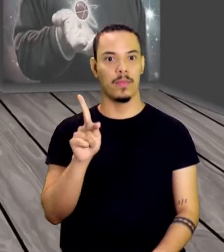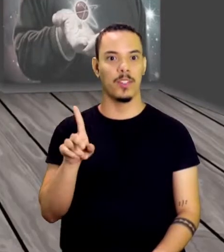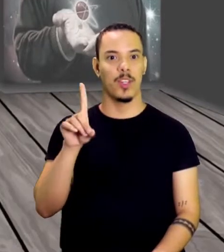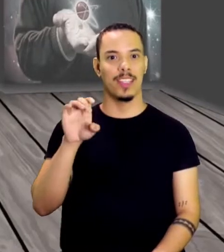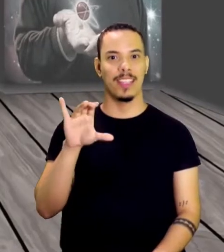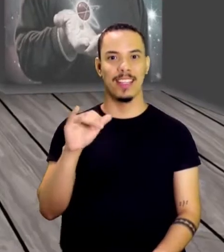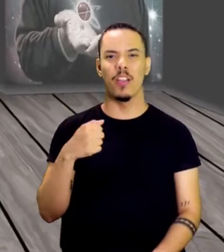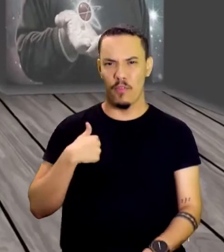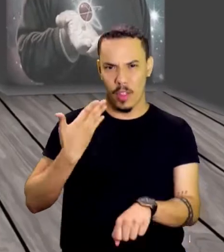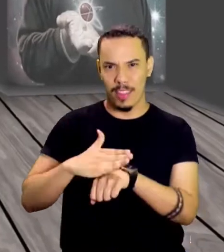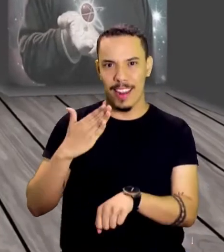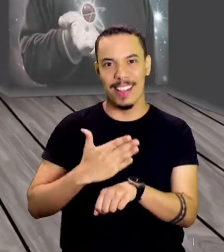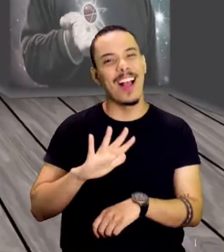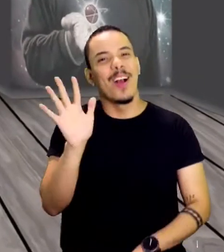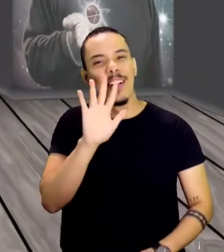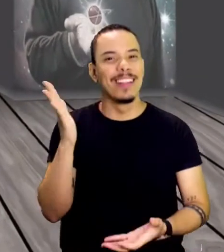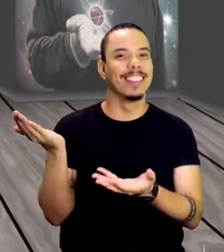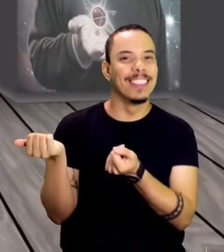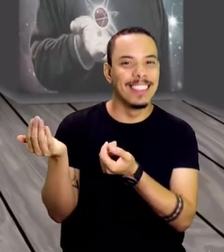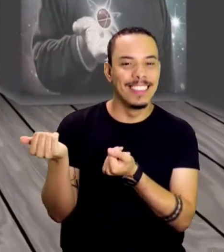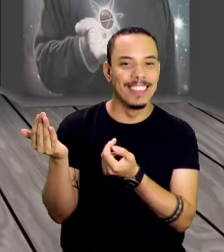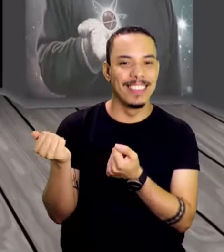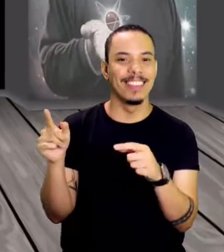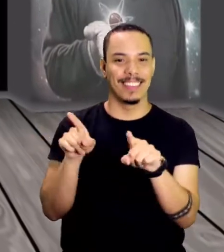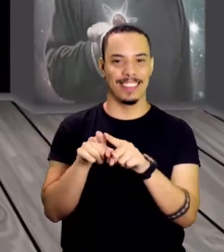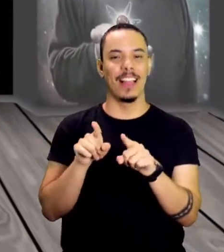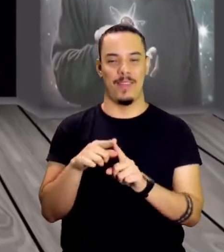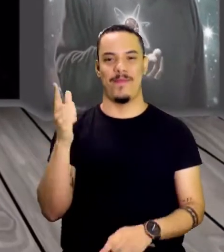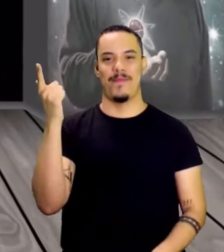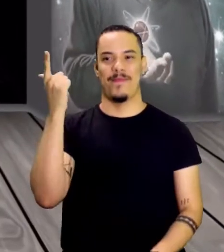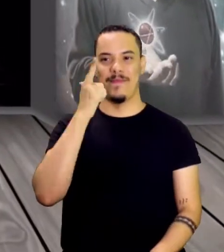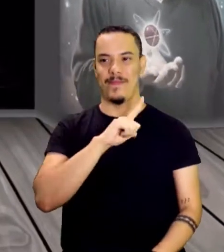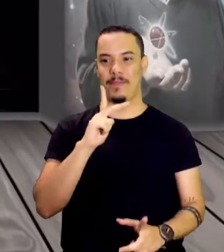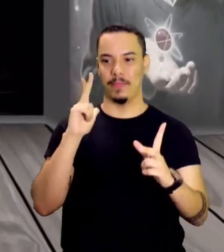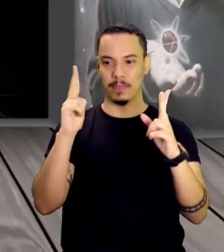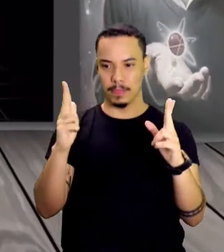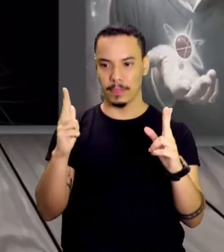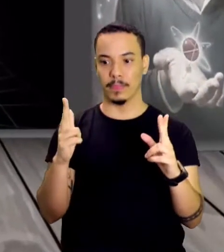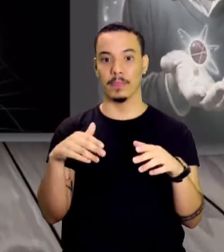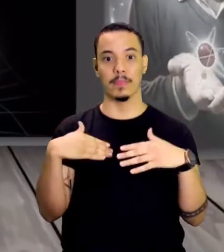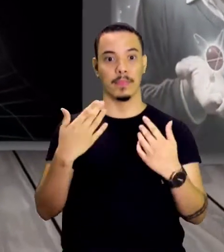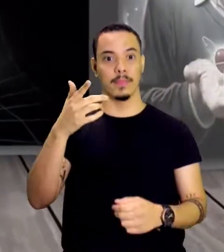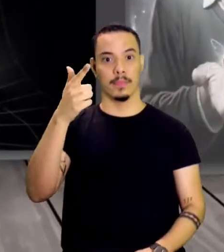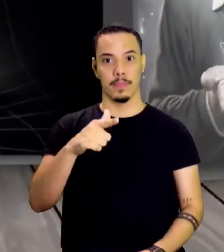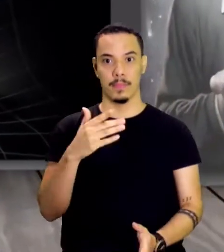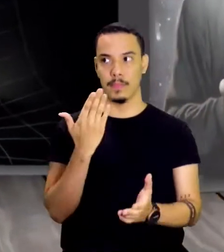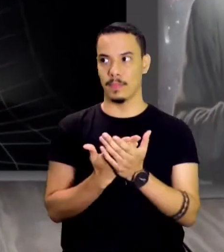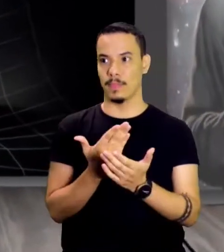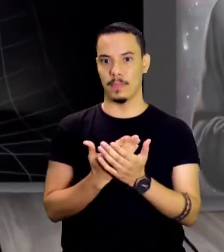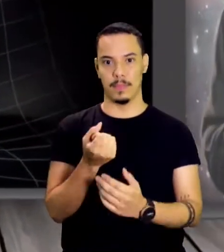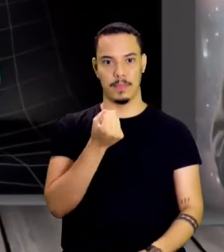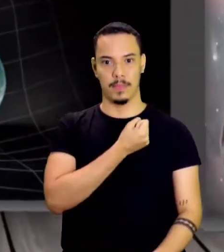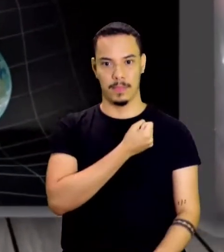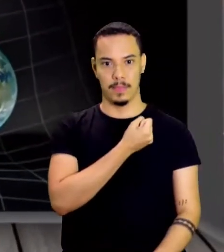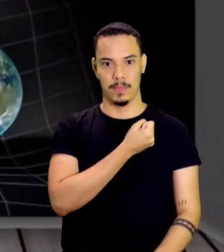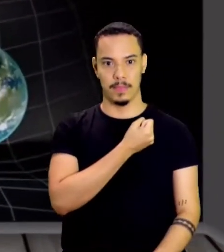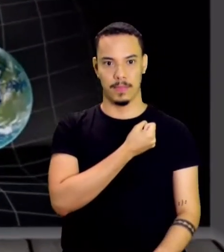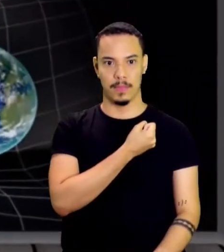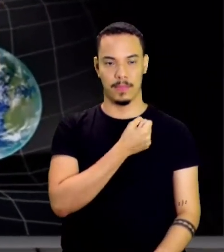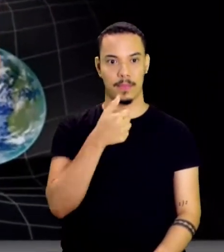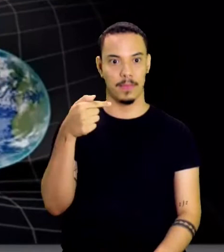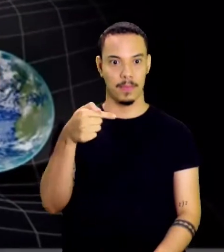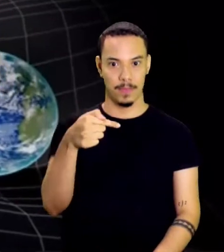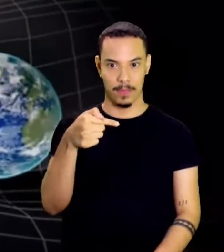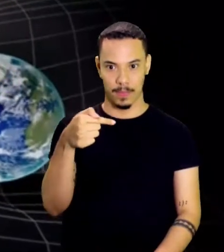terminar aqui Olá jovens aí pediu Jesus uma pessoa mais uma aula né de número dela agora